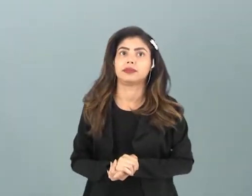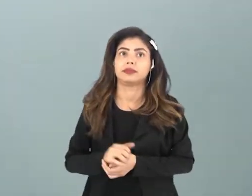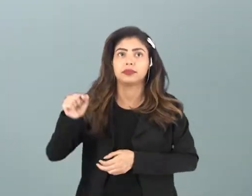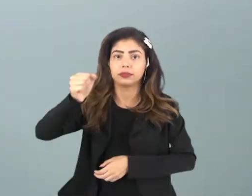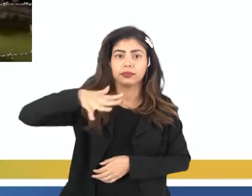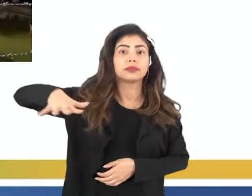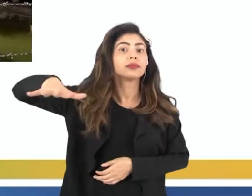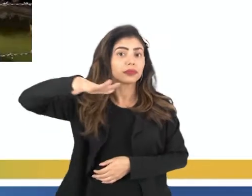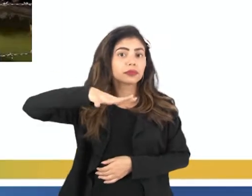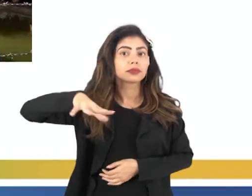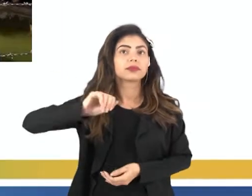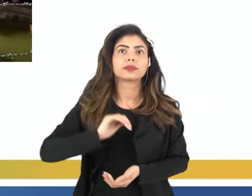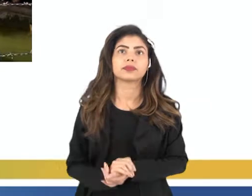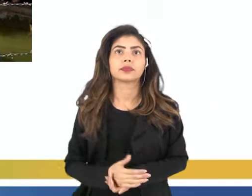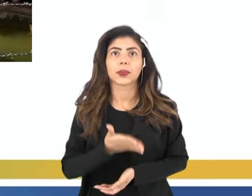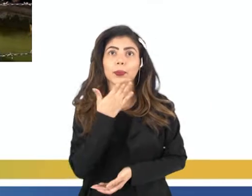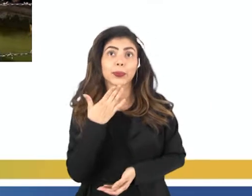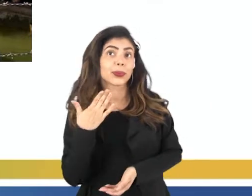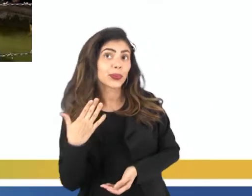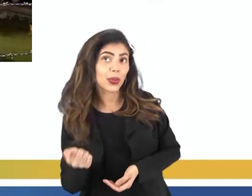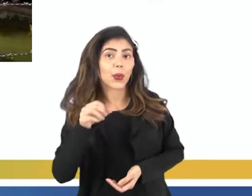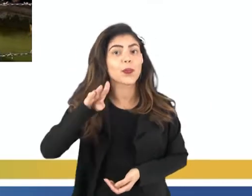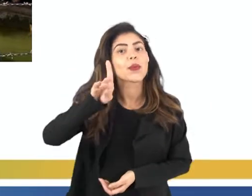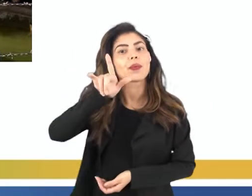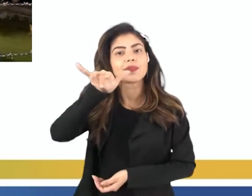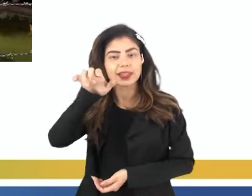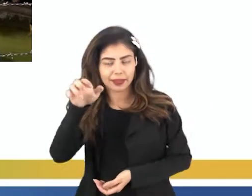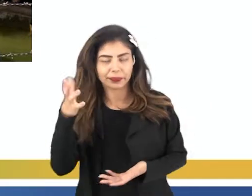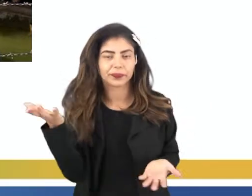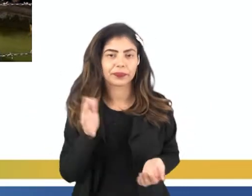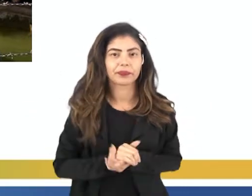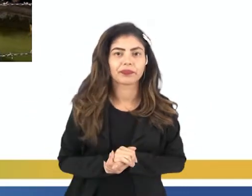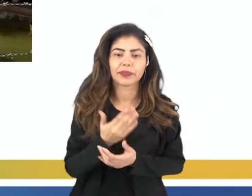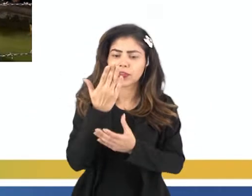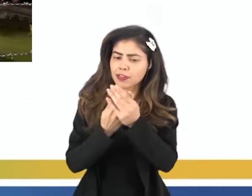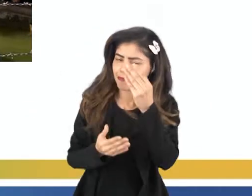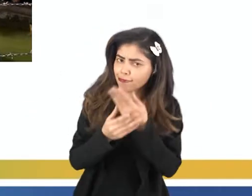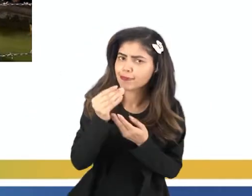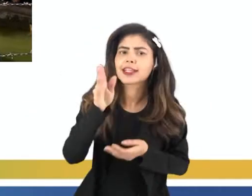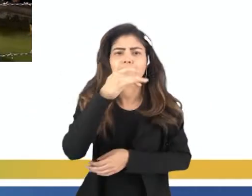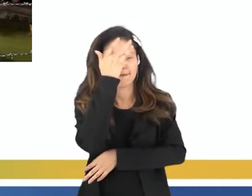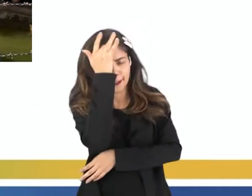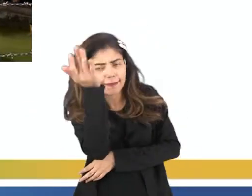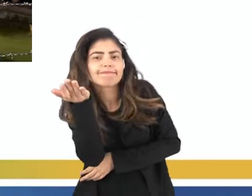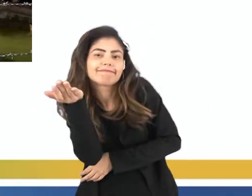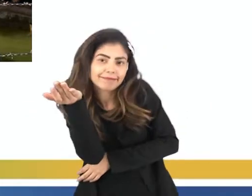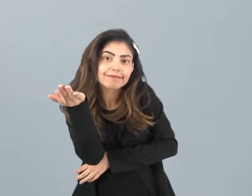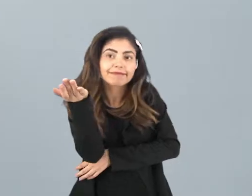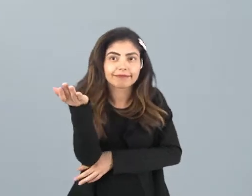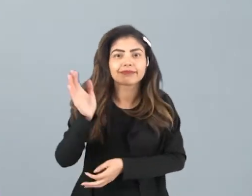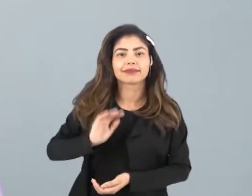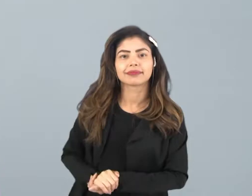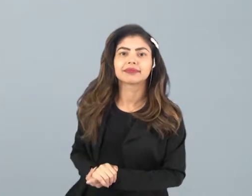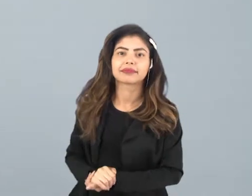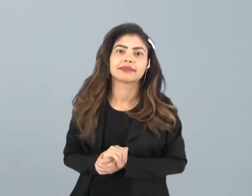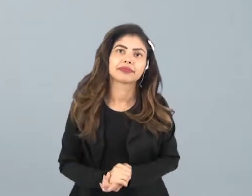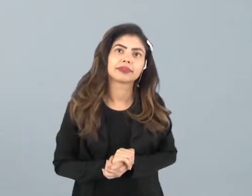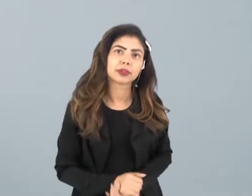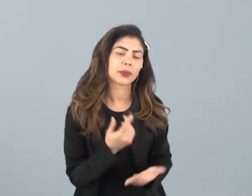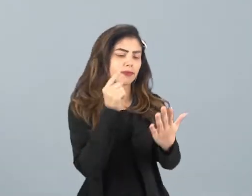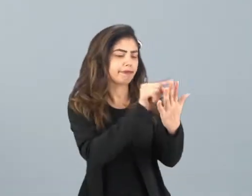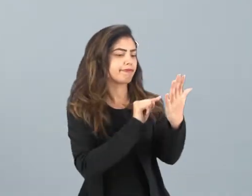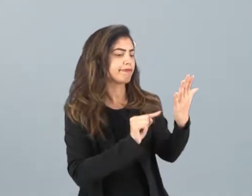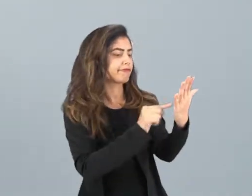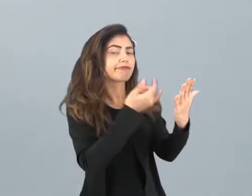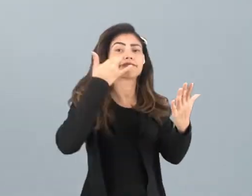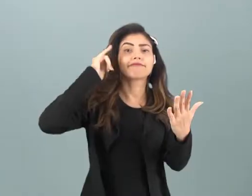cada vez mais móvel, cada vez mais na mão, cada vez mais fácil no smartphone,